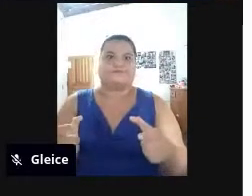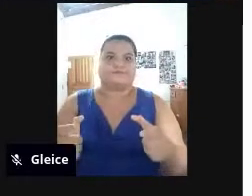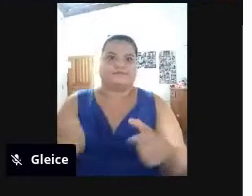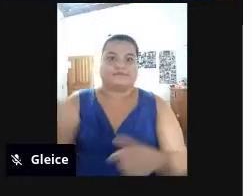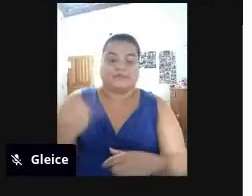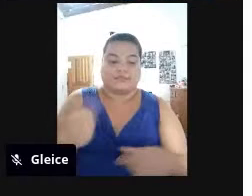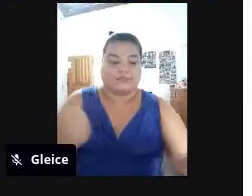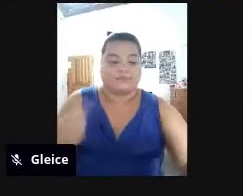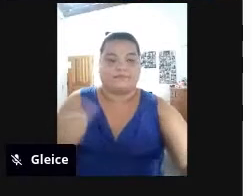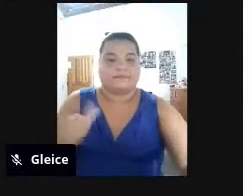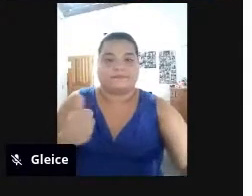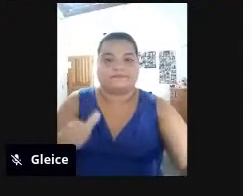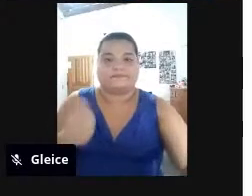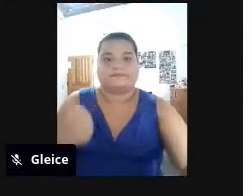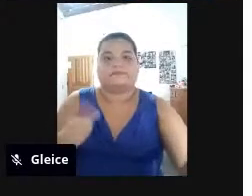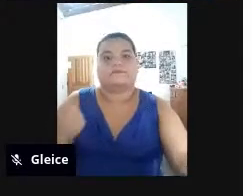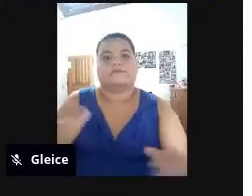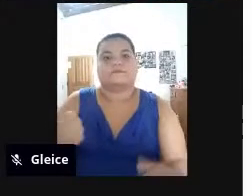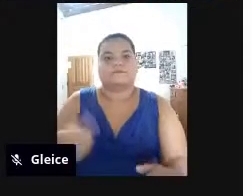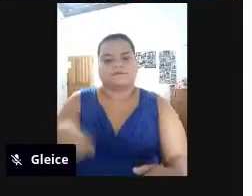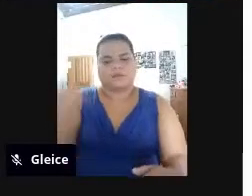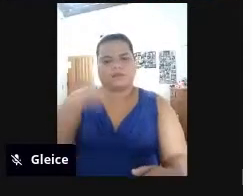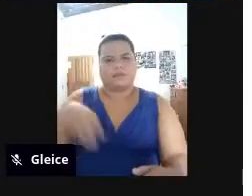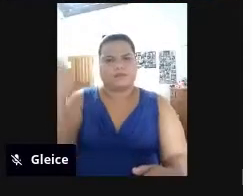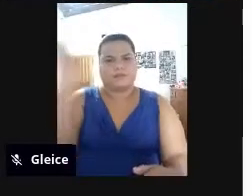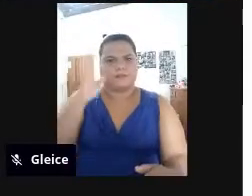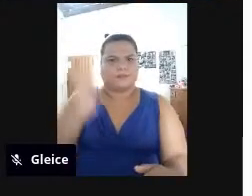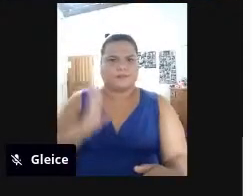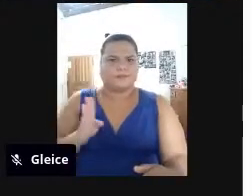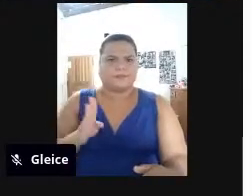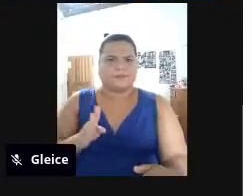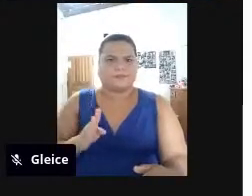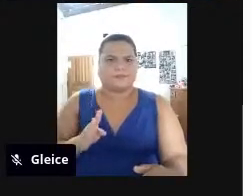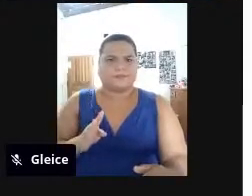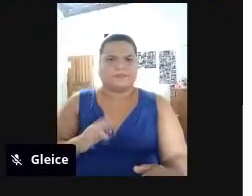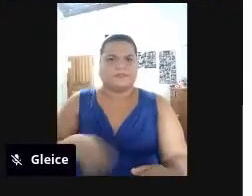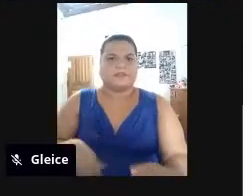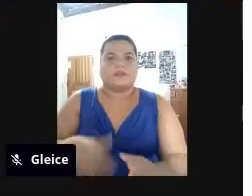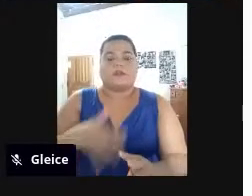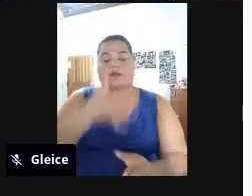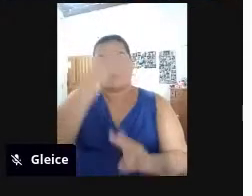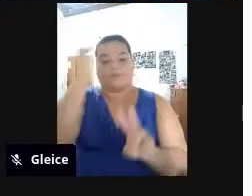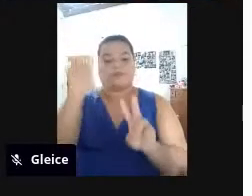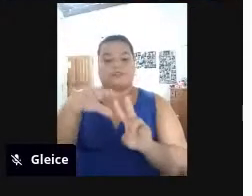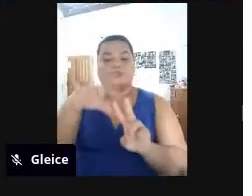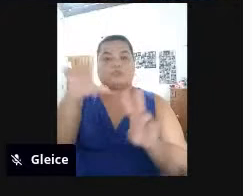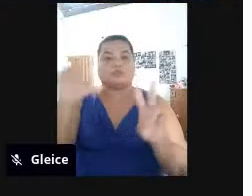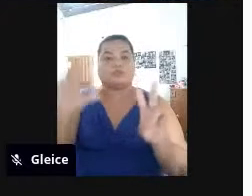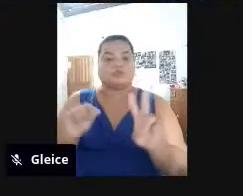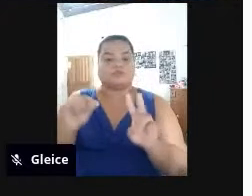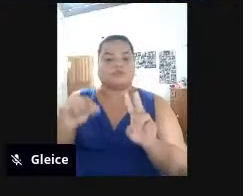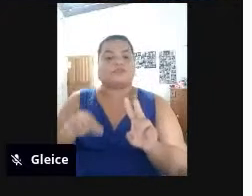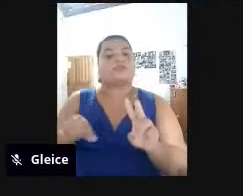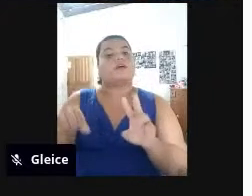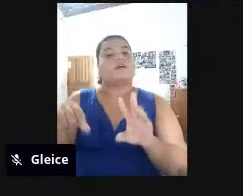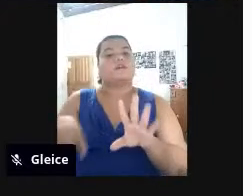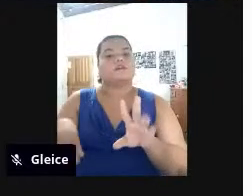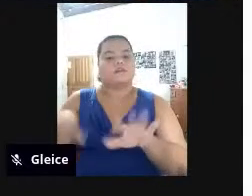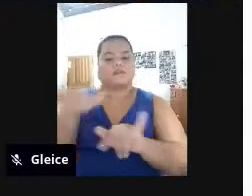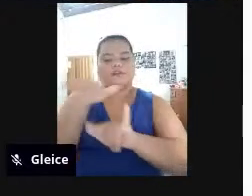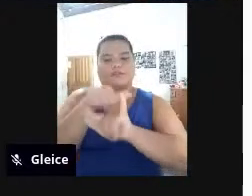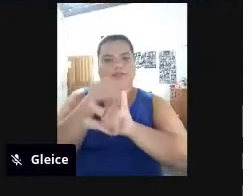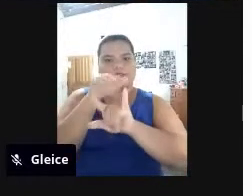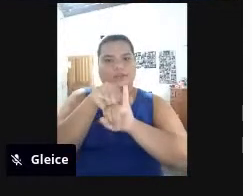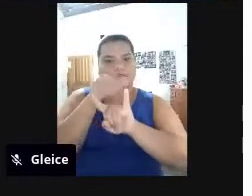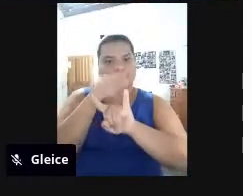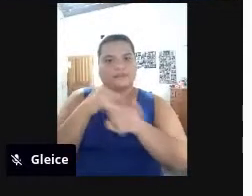hoje, no Brasil, gente, o número de vegetarianos e de veganos, ele cresce cada vez mais. Não só desses indivíduos que